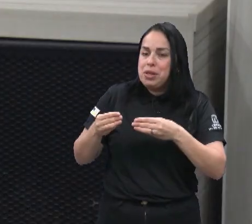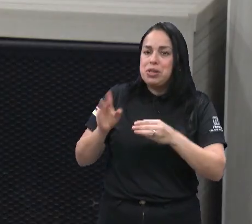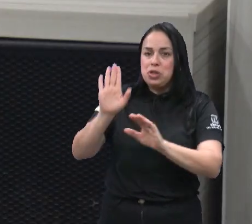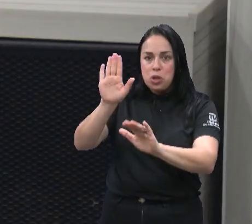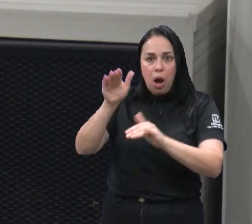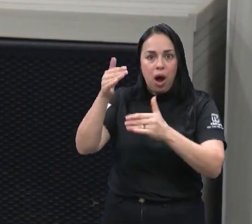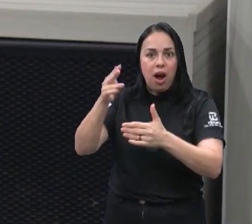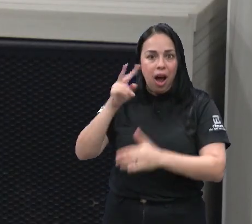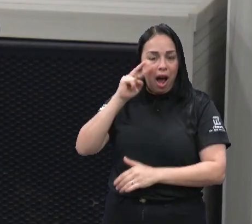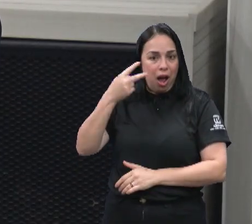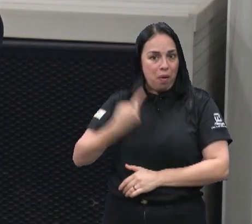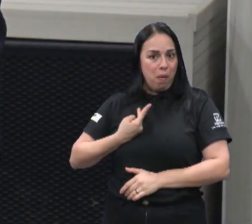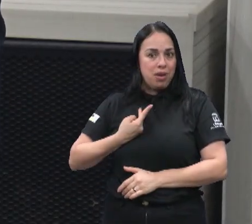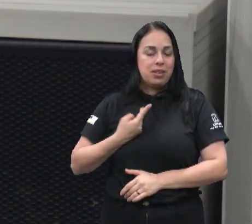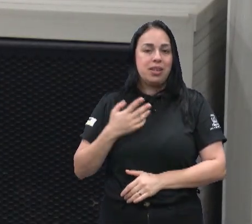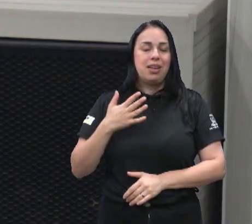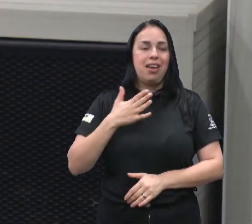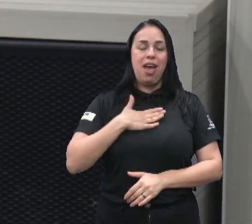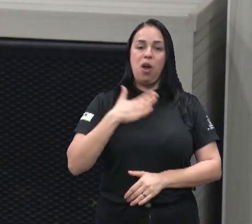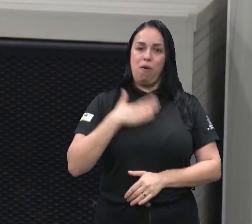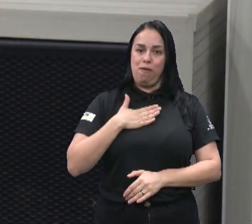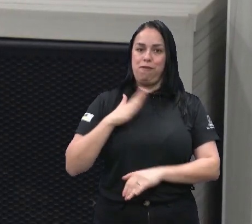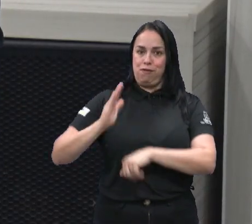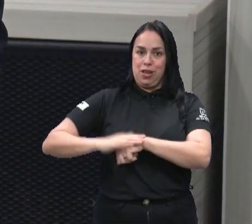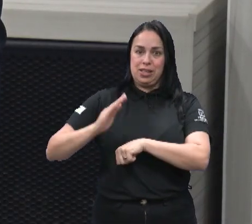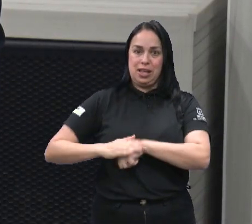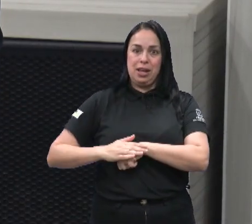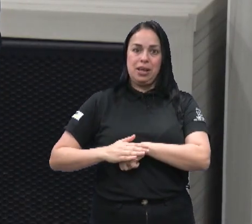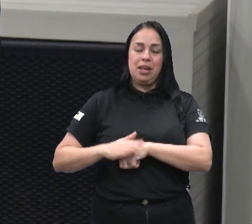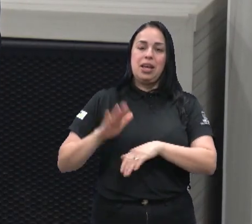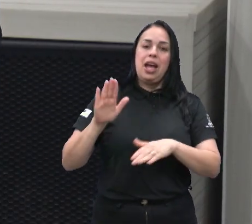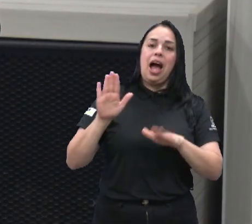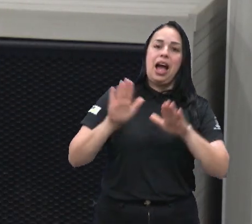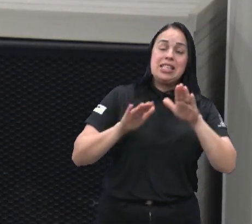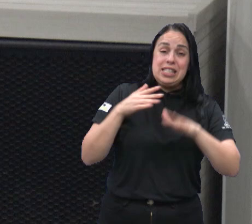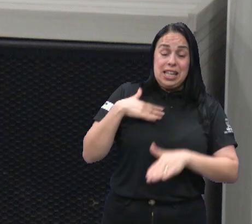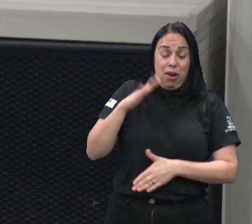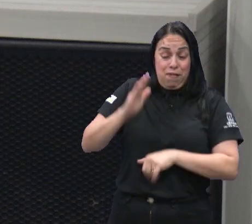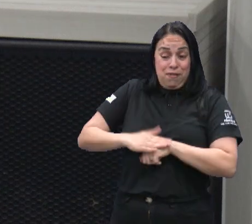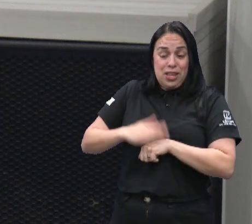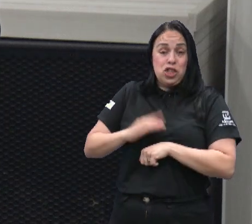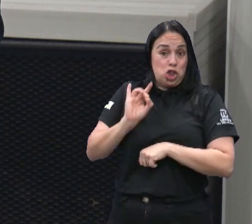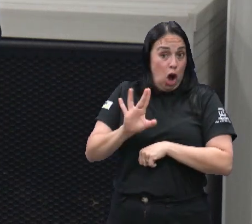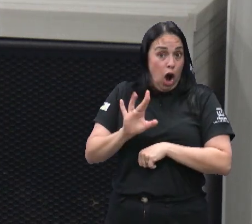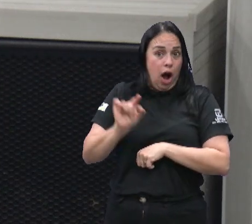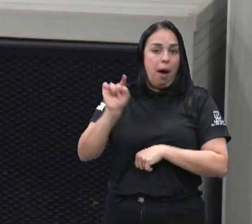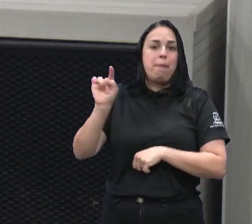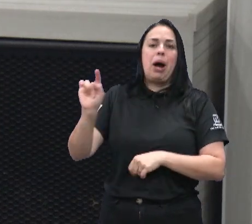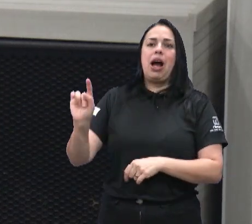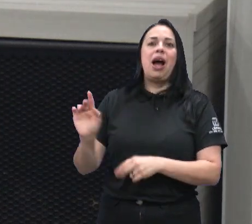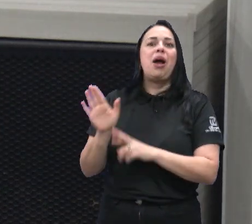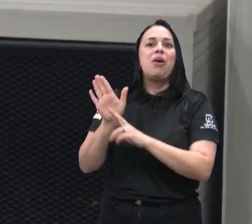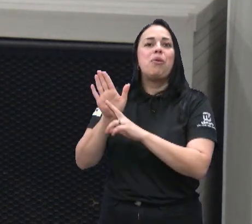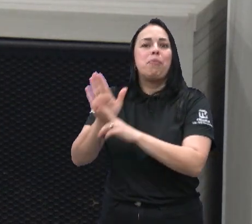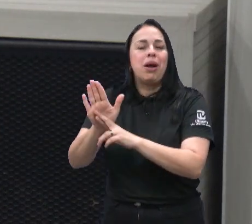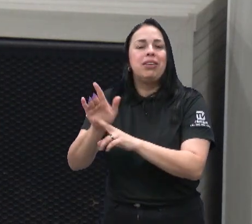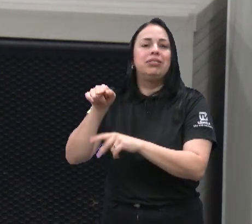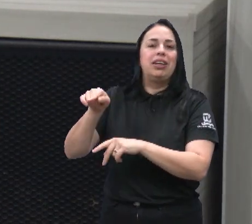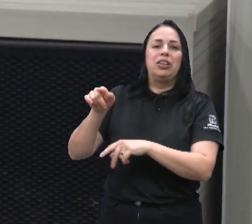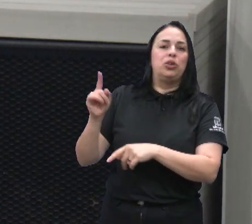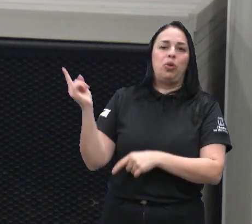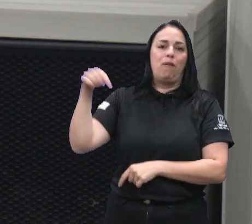dei sorte, porque se fosse só a minha, talvez o secretário e nem os guardas estariam aqui, mas que bom que eu também fiz e eles estão aqui, a gente